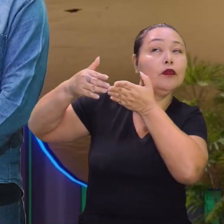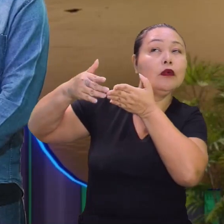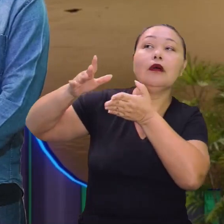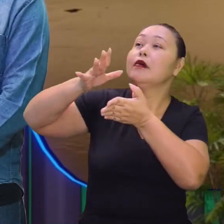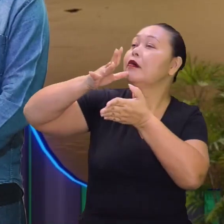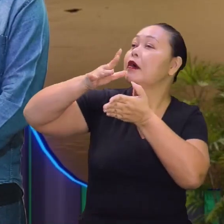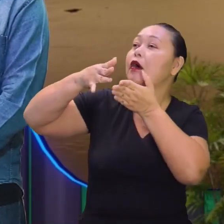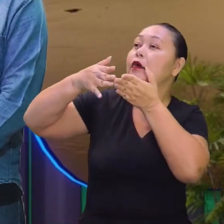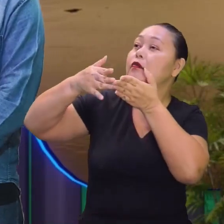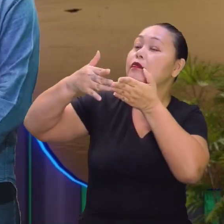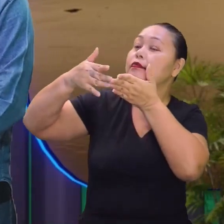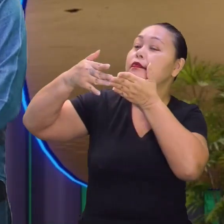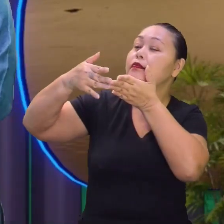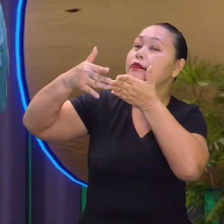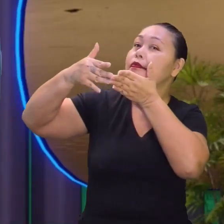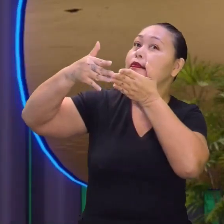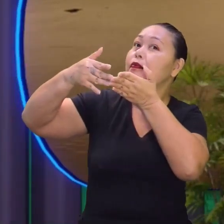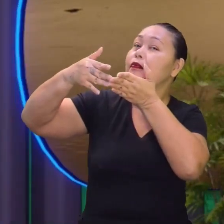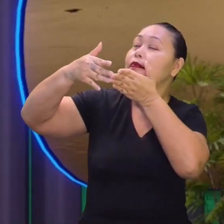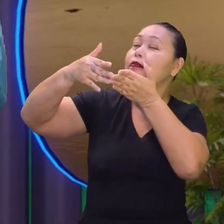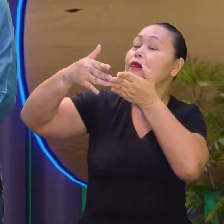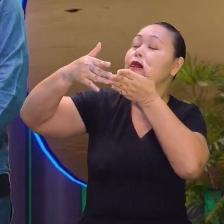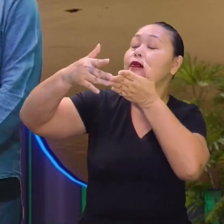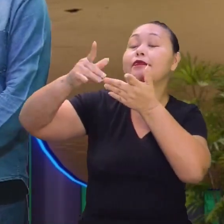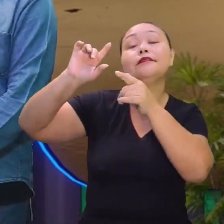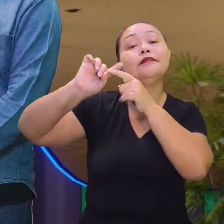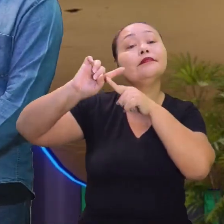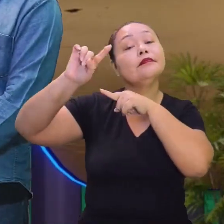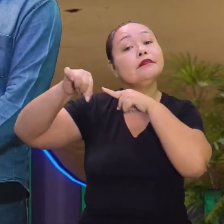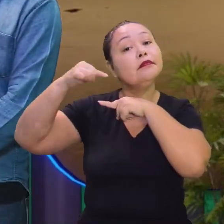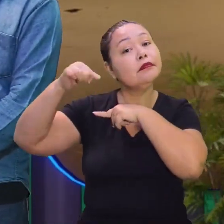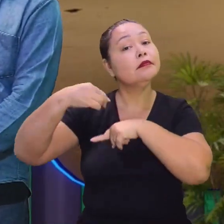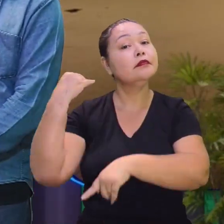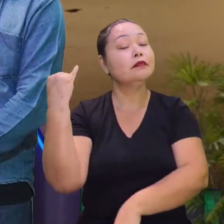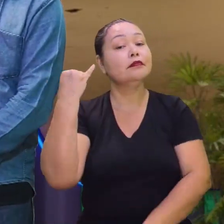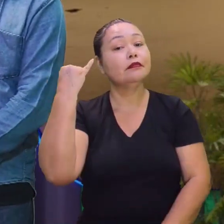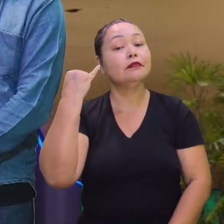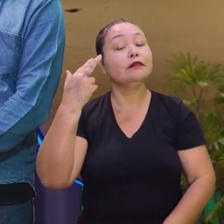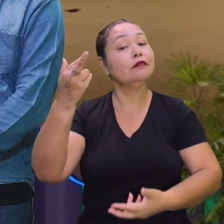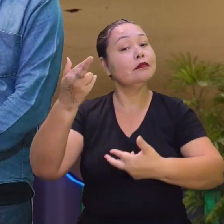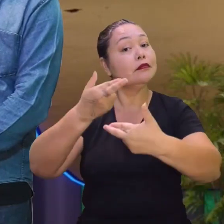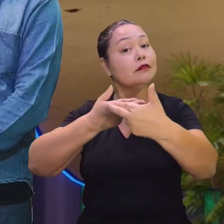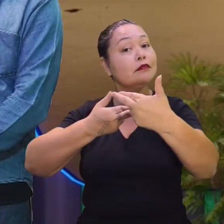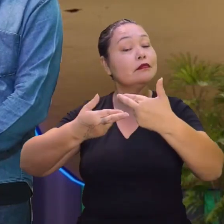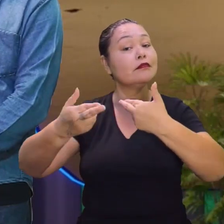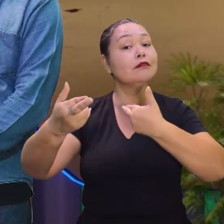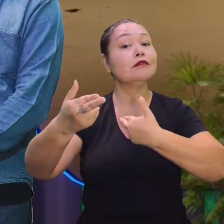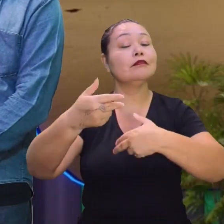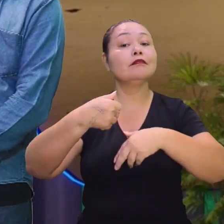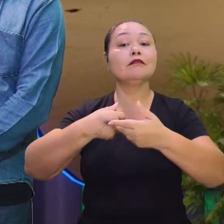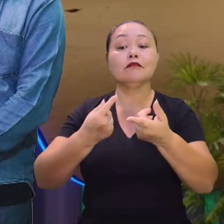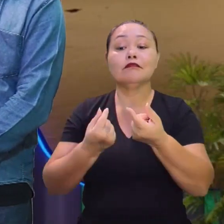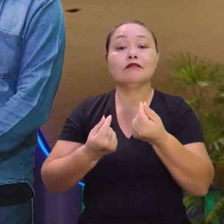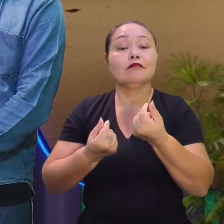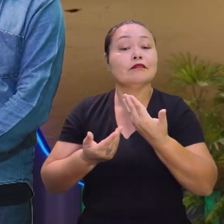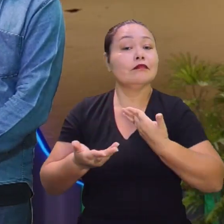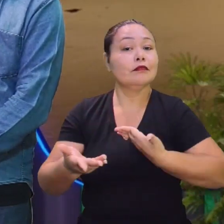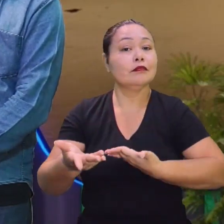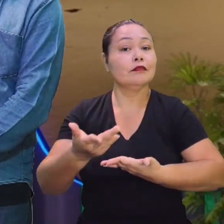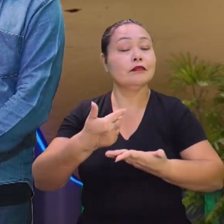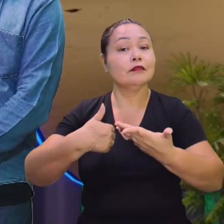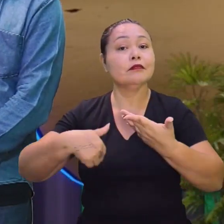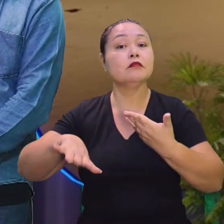não, né? A gente sabe muito bem, só que não. Mas já era importante para as relações comerciais. Então, um Estado